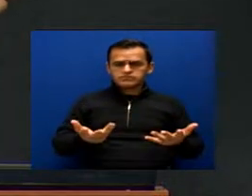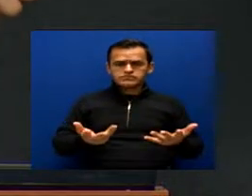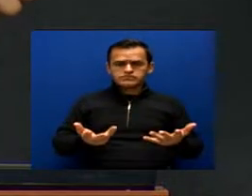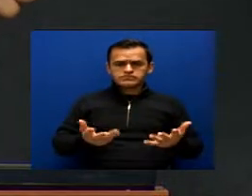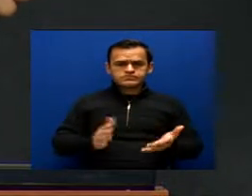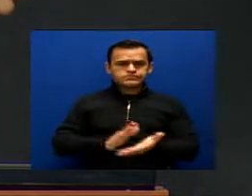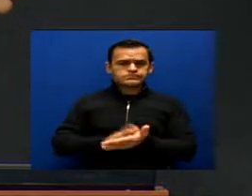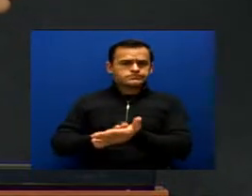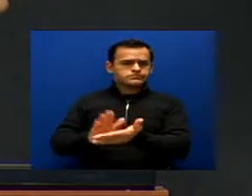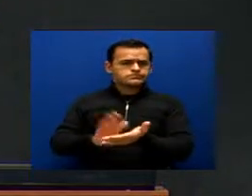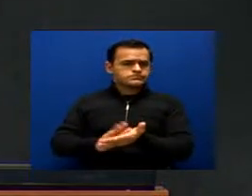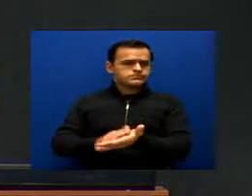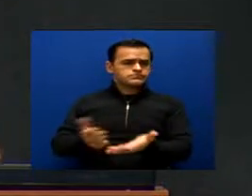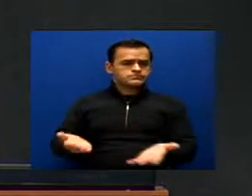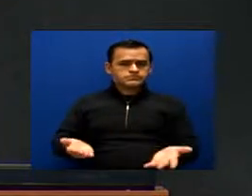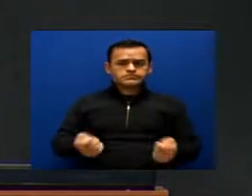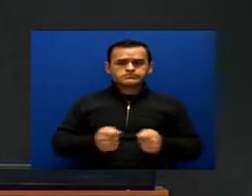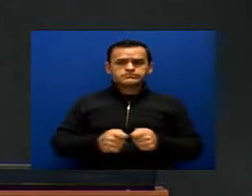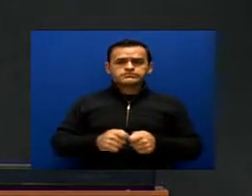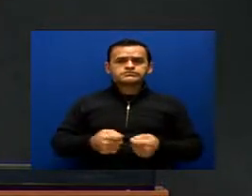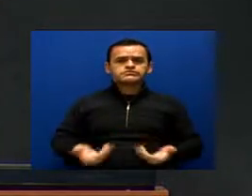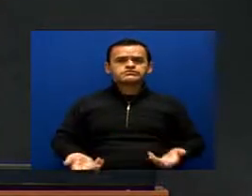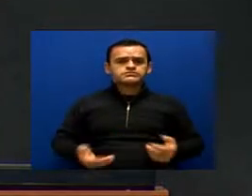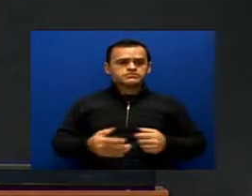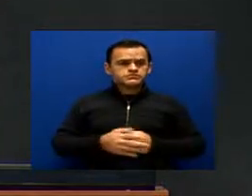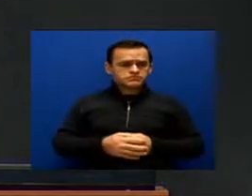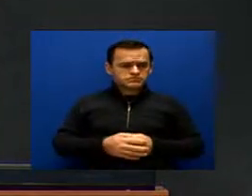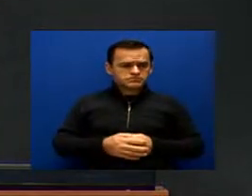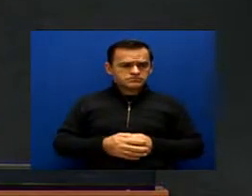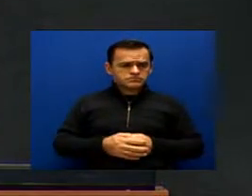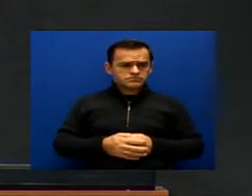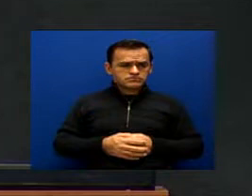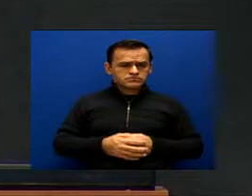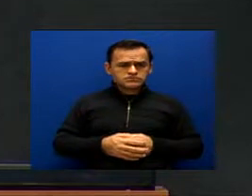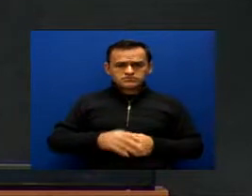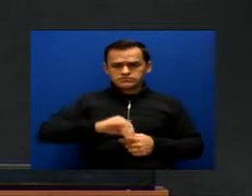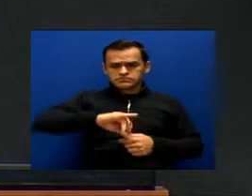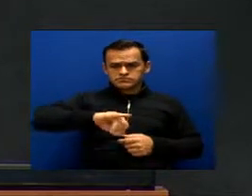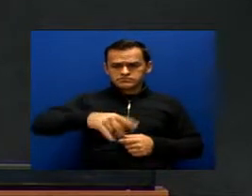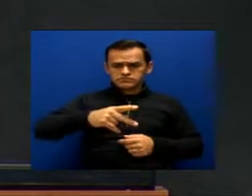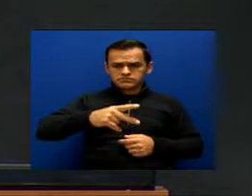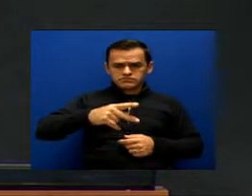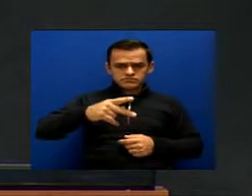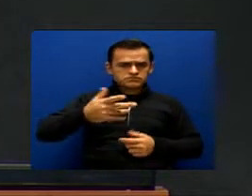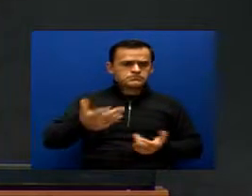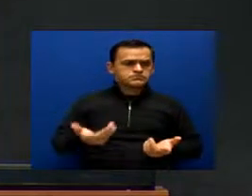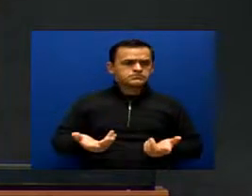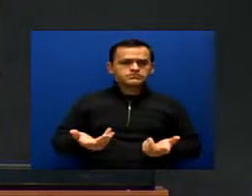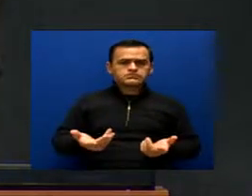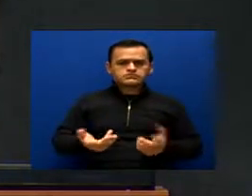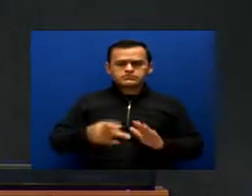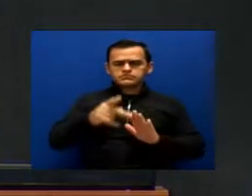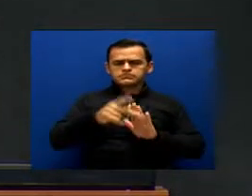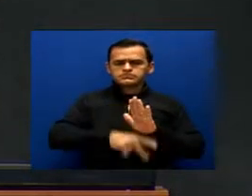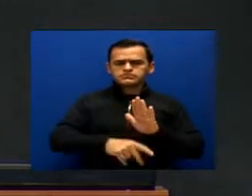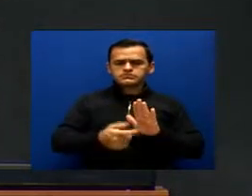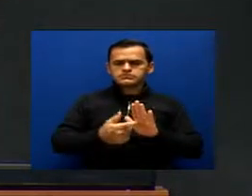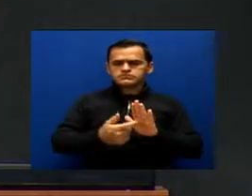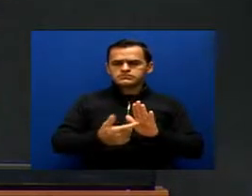pedido. Que pode fazer? Você quer fazer? Você está no JP Miranda? Onde é que você está? Qual? Não, Irineu,